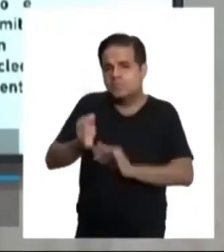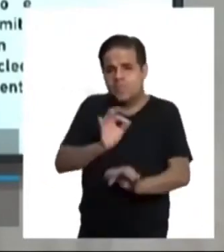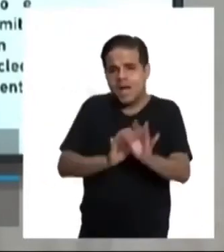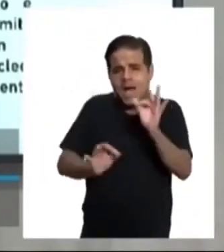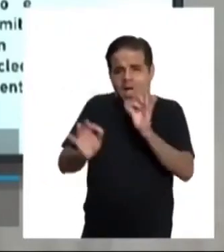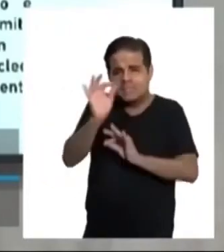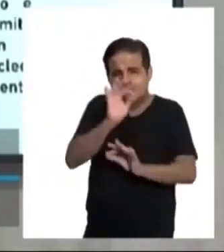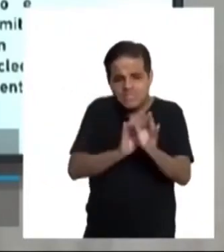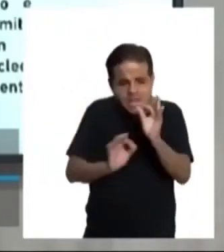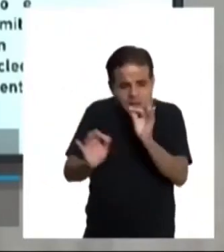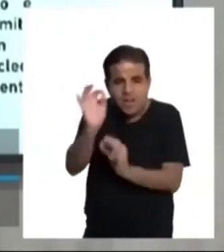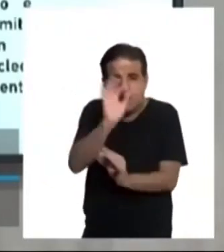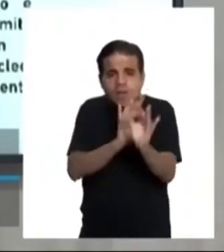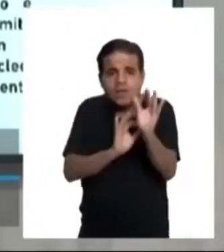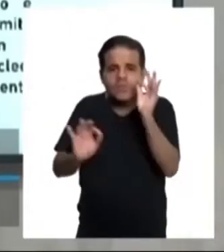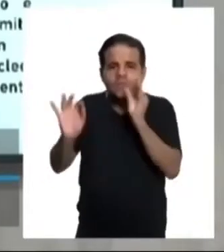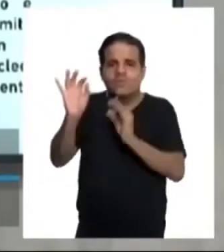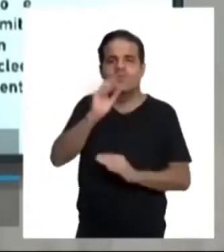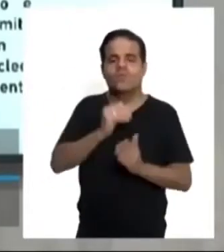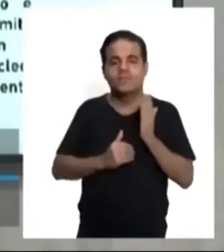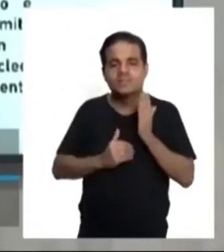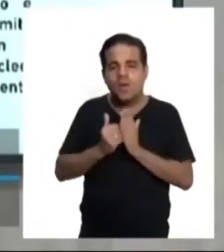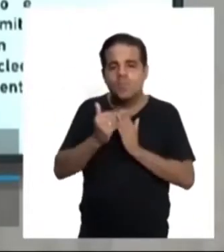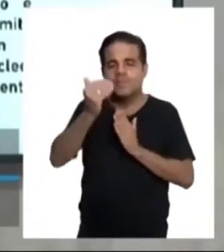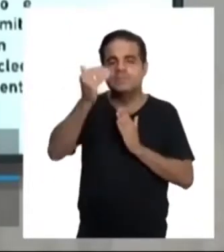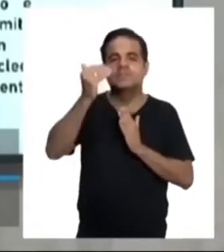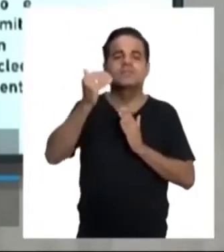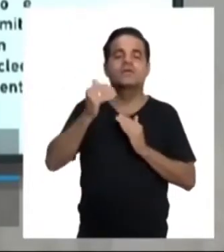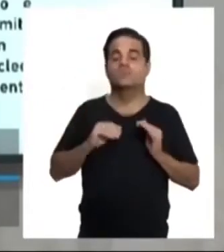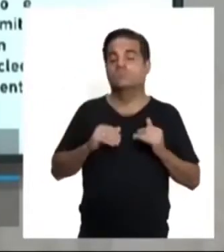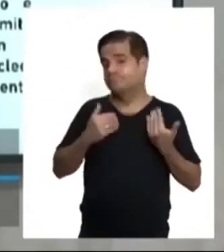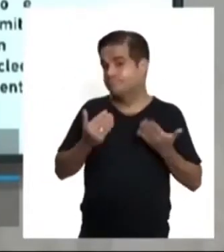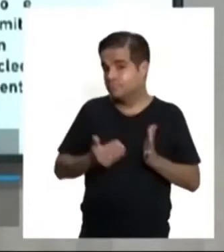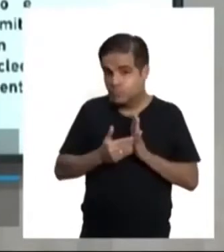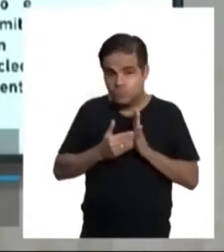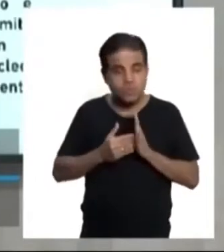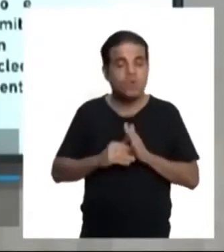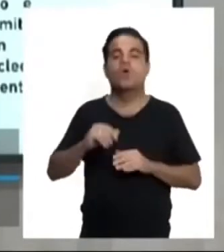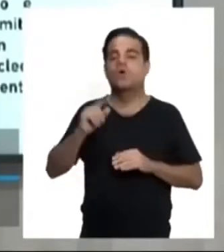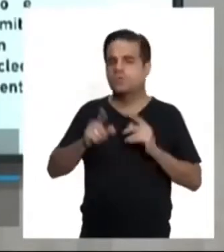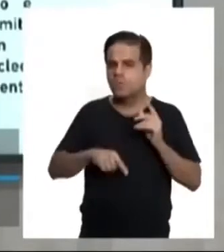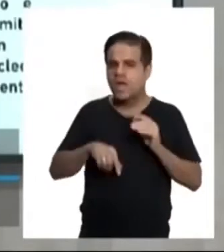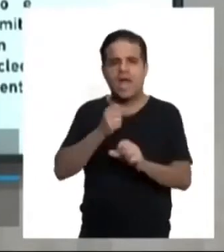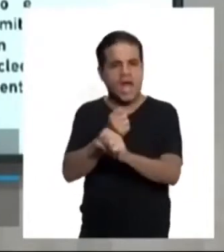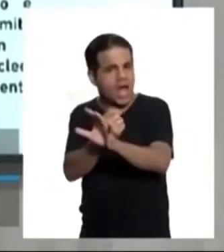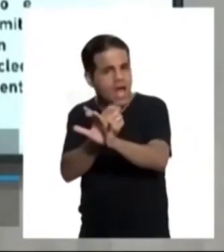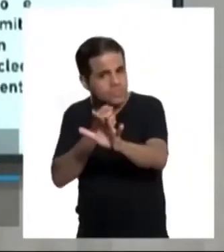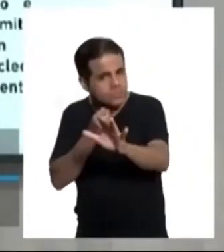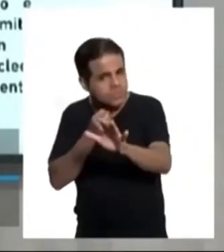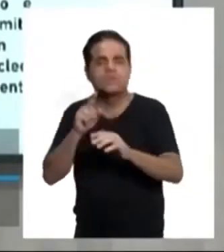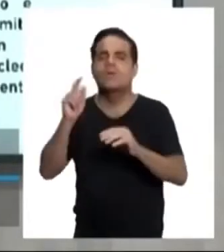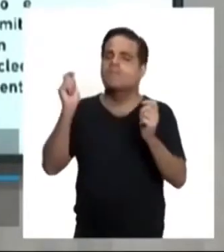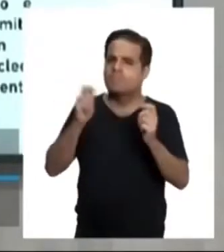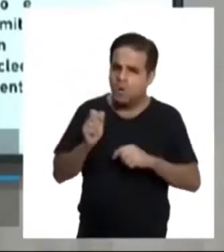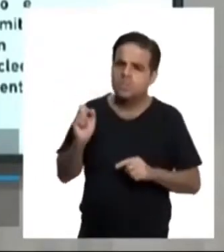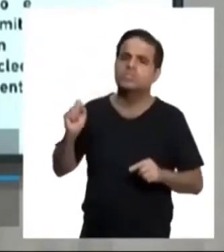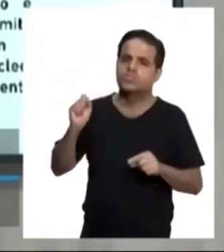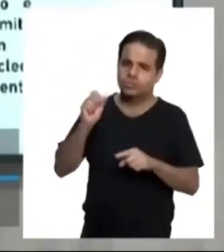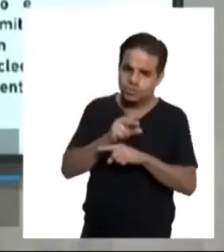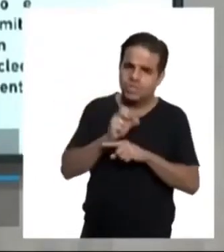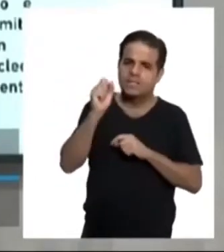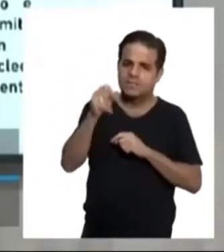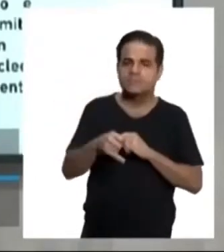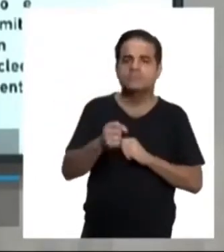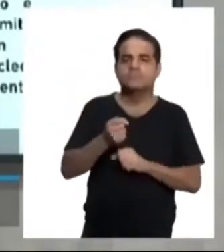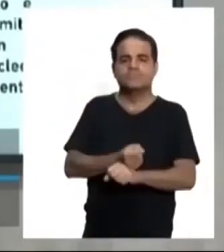está instabilizando o elemento. Então, nem todo elemento é radioativo, mas todo elemento pode se tornar